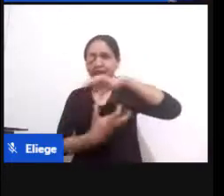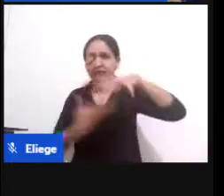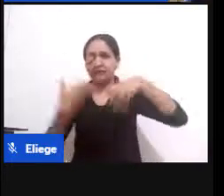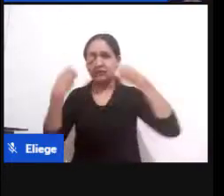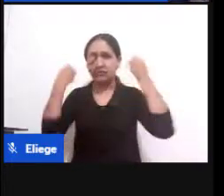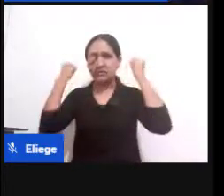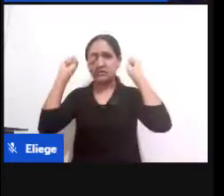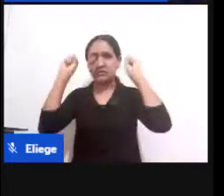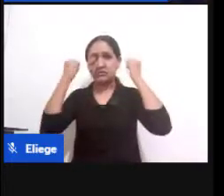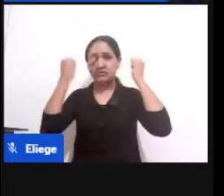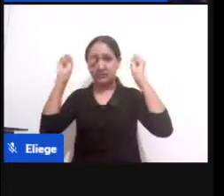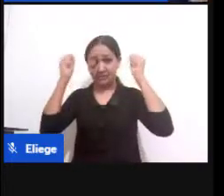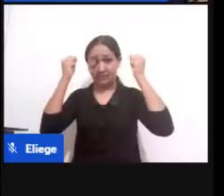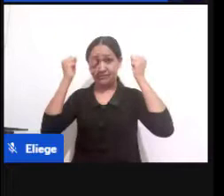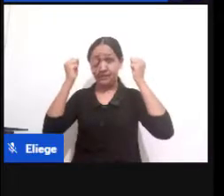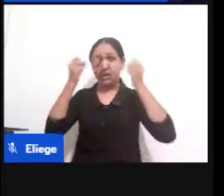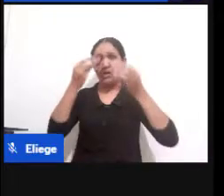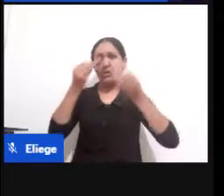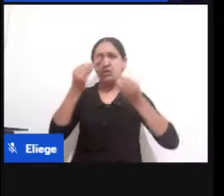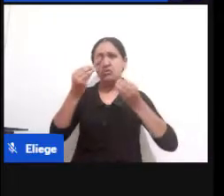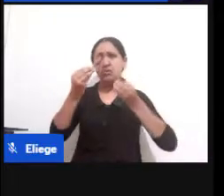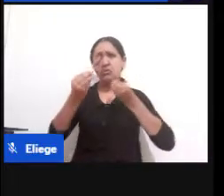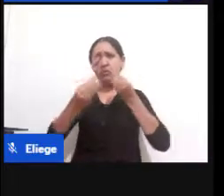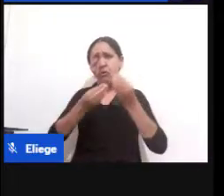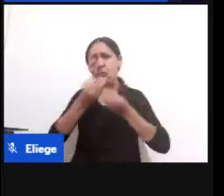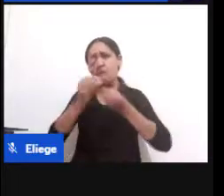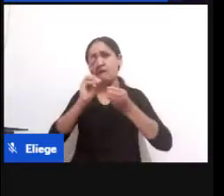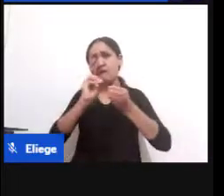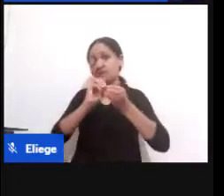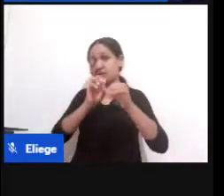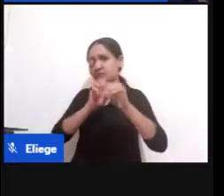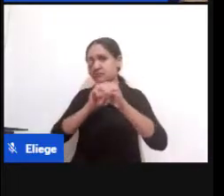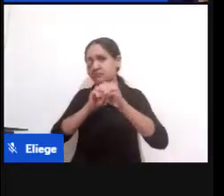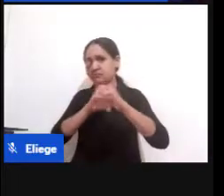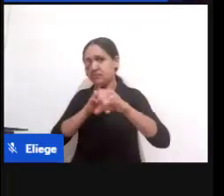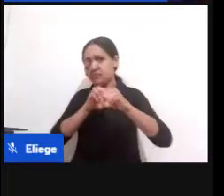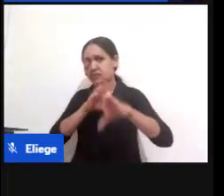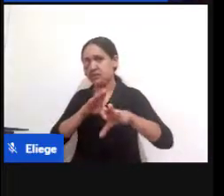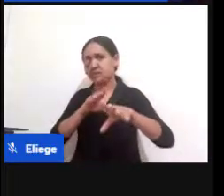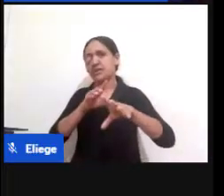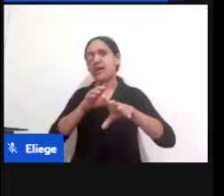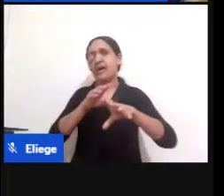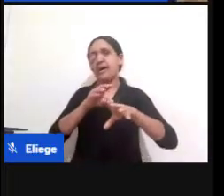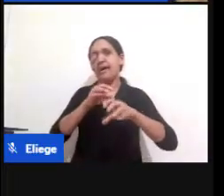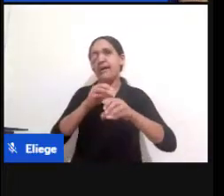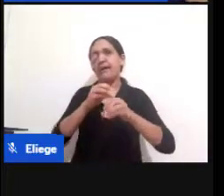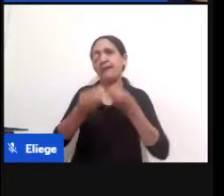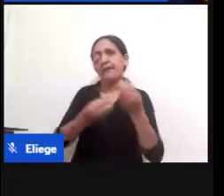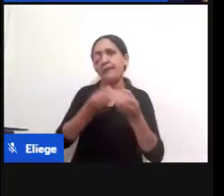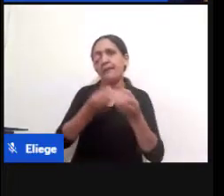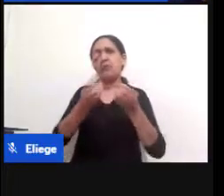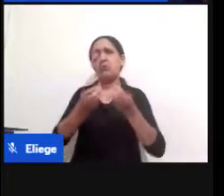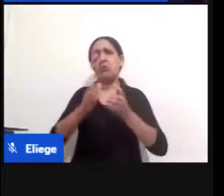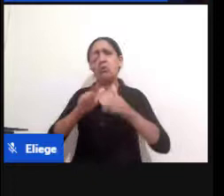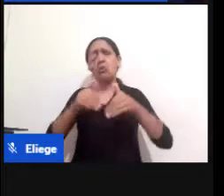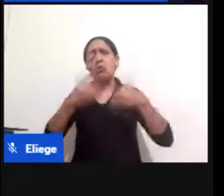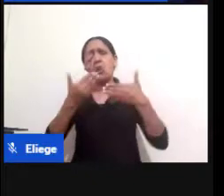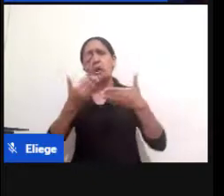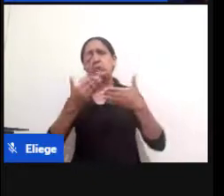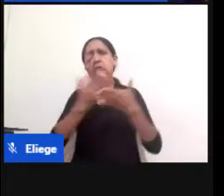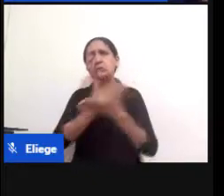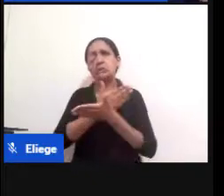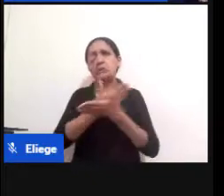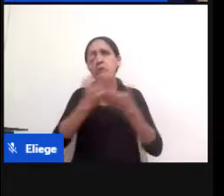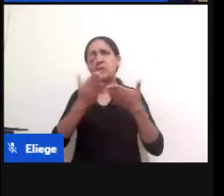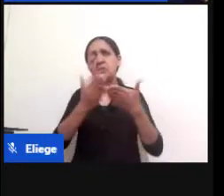a forma de dar aula, a maneira de dar aula, quando isso universalizou, quando a escola